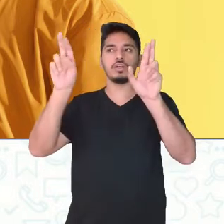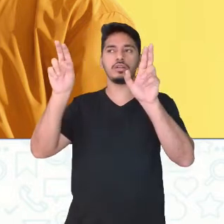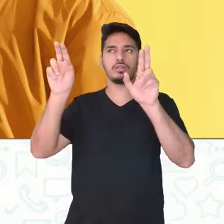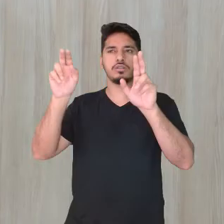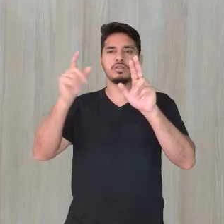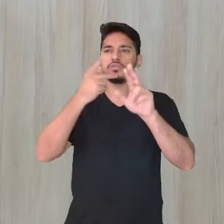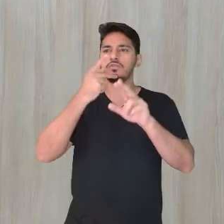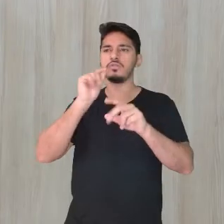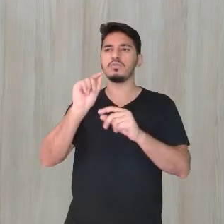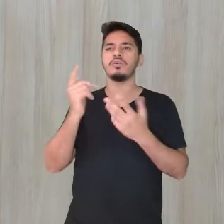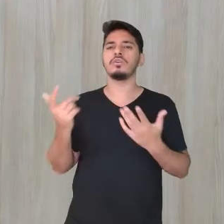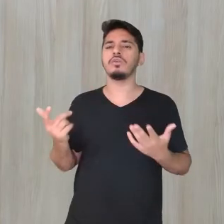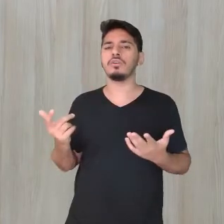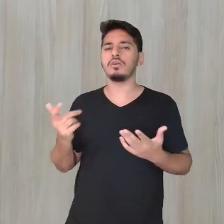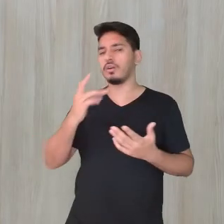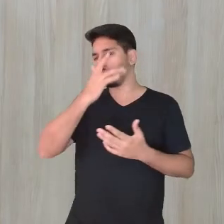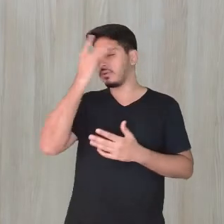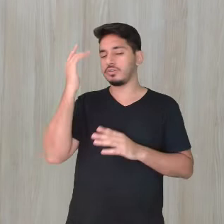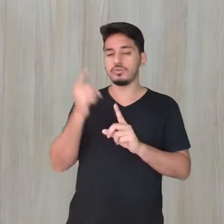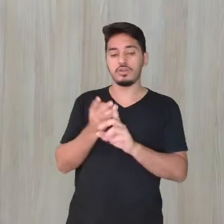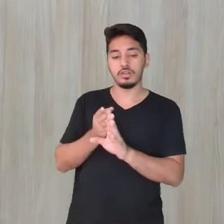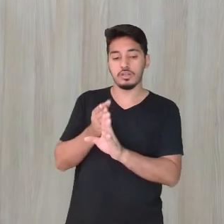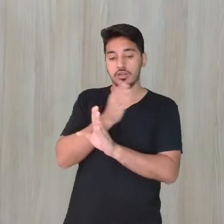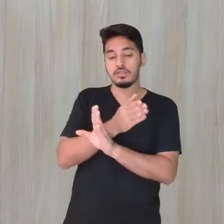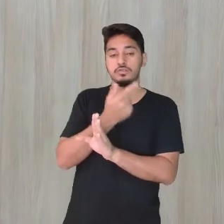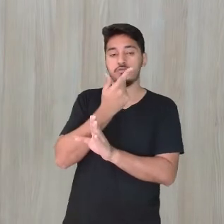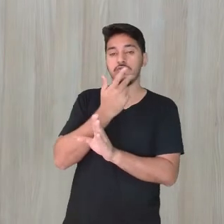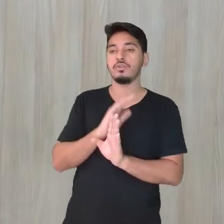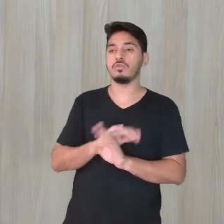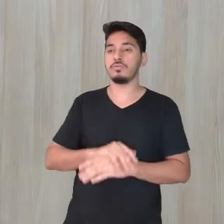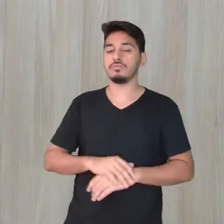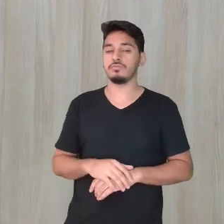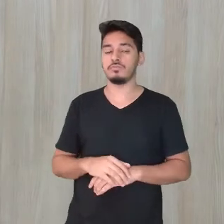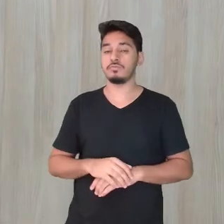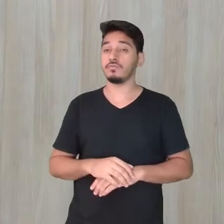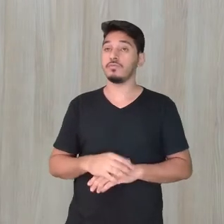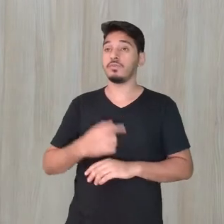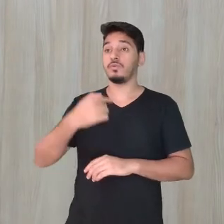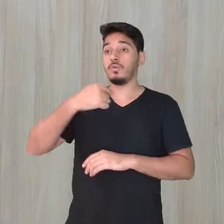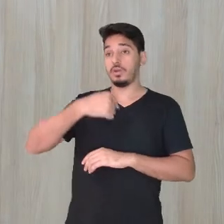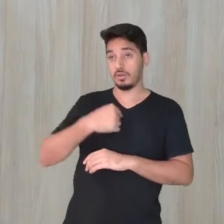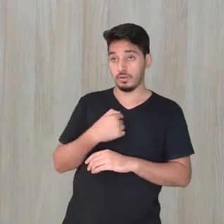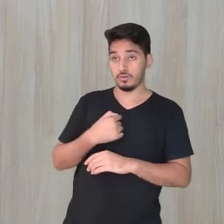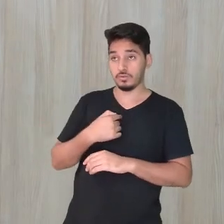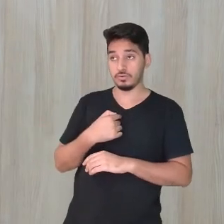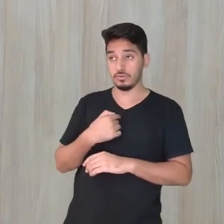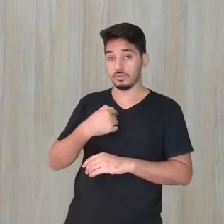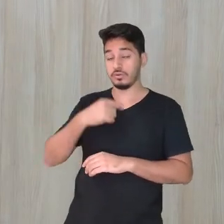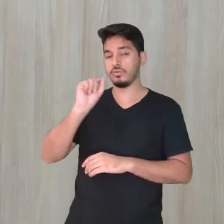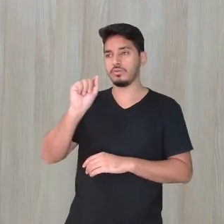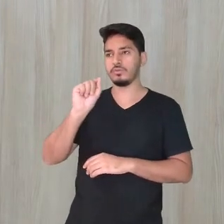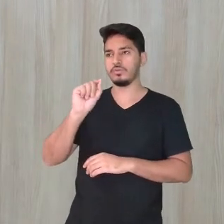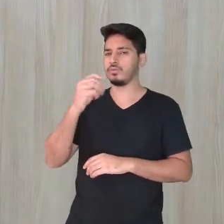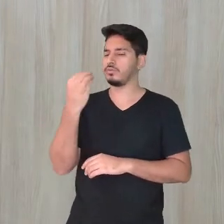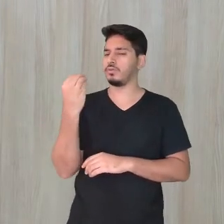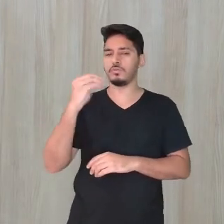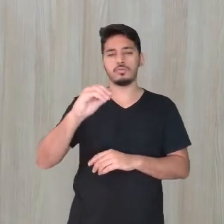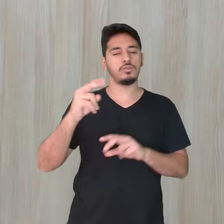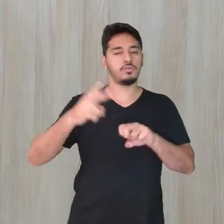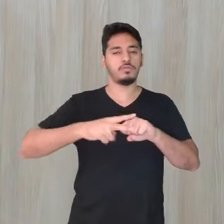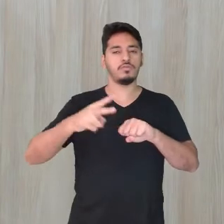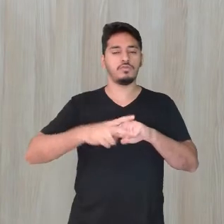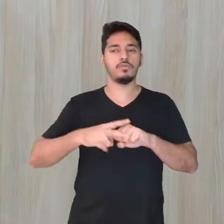faltando um indicativo de que a pessoa anterior falou, né? Então, quando eu fiz o quê? Eu não coloquei esse